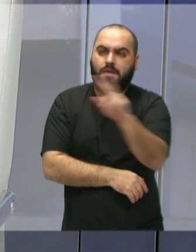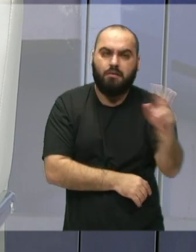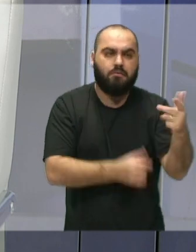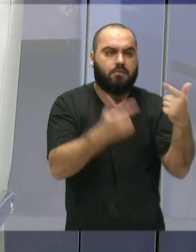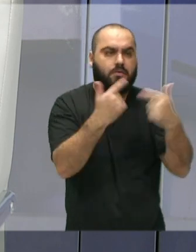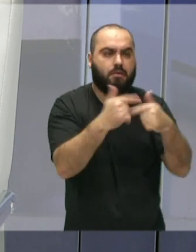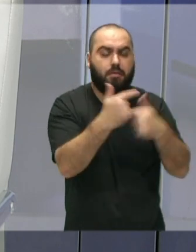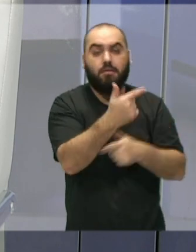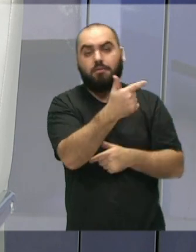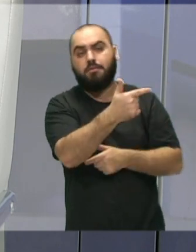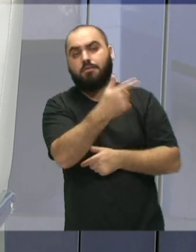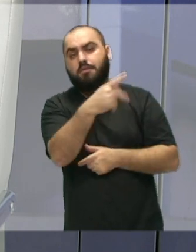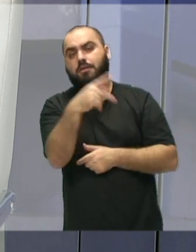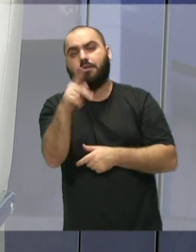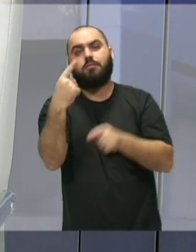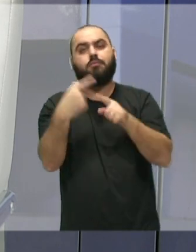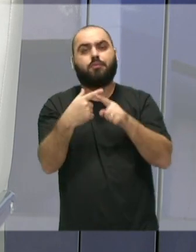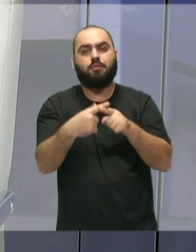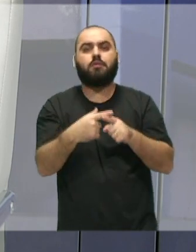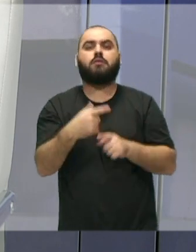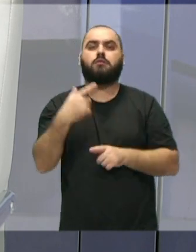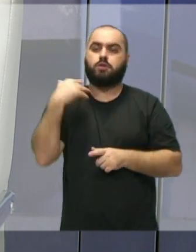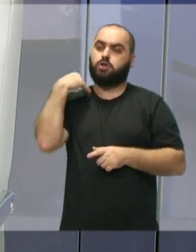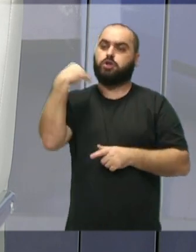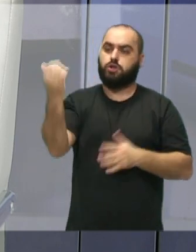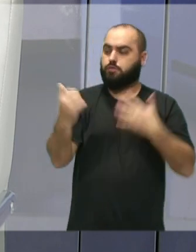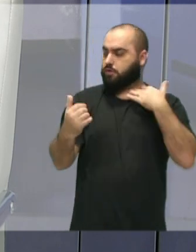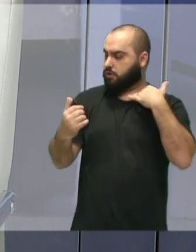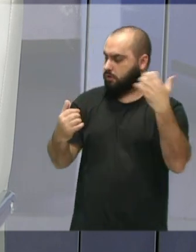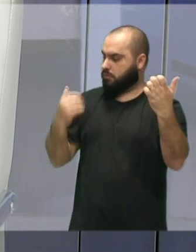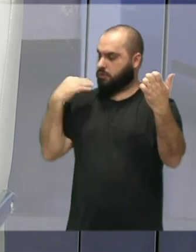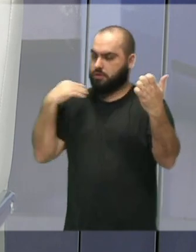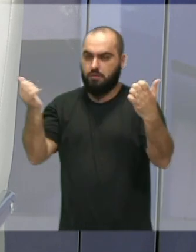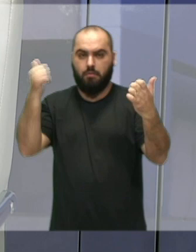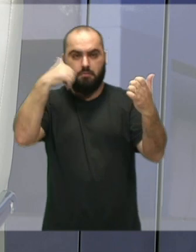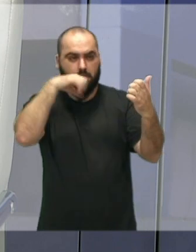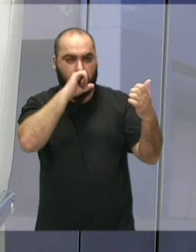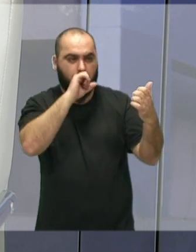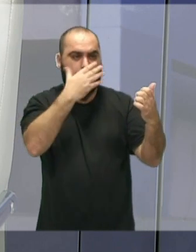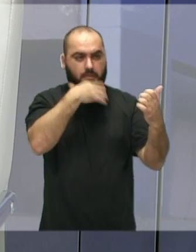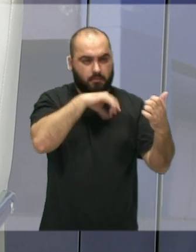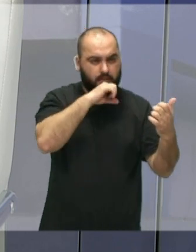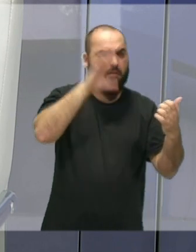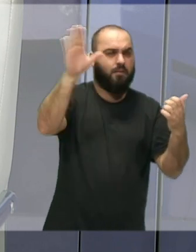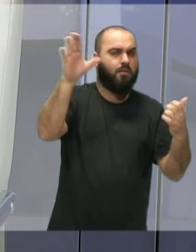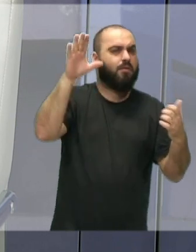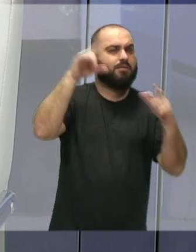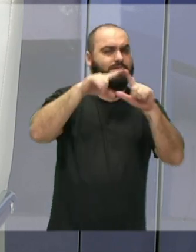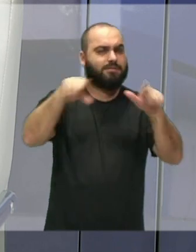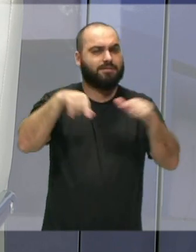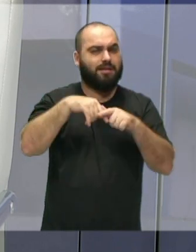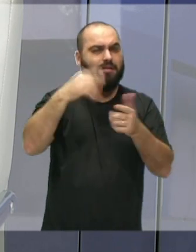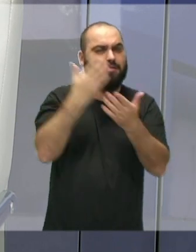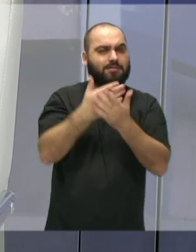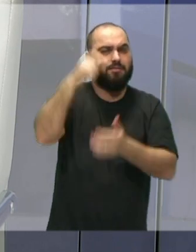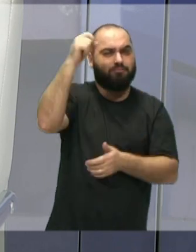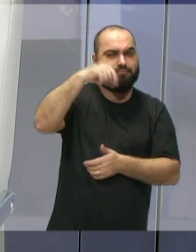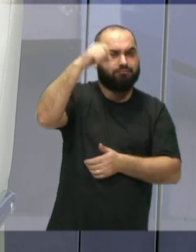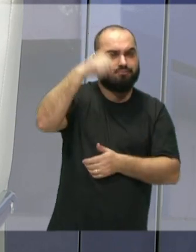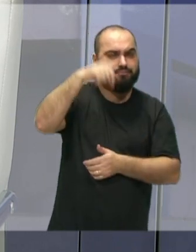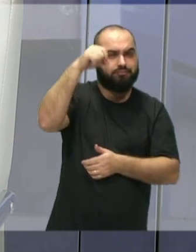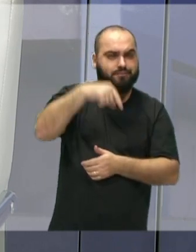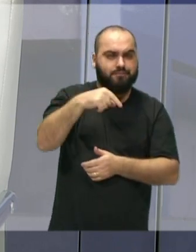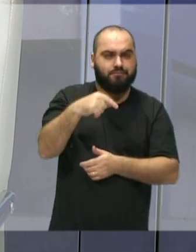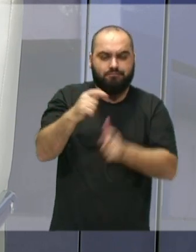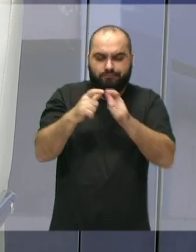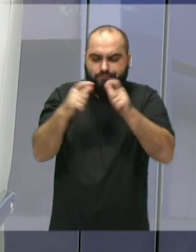trabalho, porque a condição de trabalho conta muito. Fui sendo chamada pelos pais, naturalmente, está chovendo dentro de sala de aula, né? Não tem espaço para as crianças, então a gente